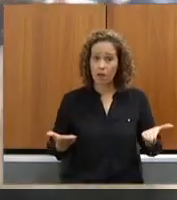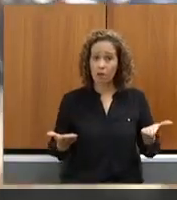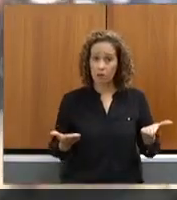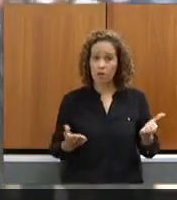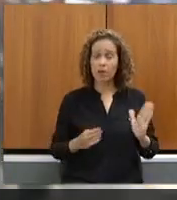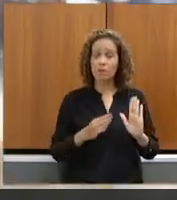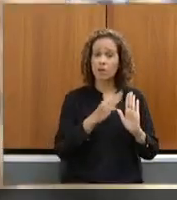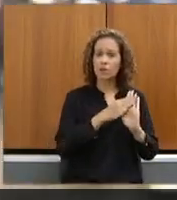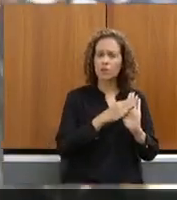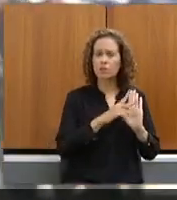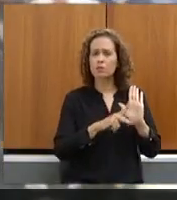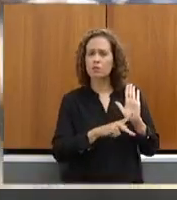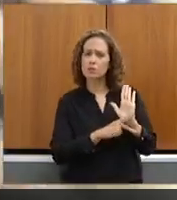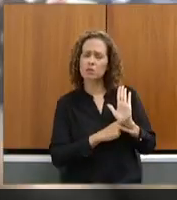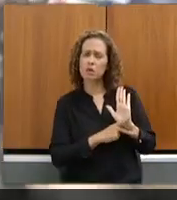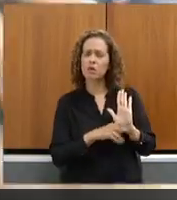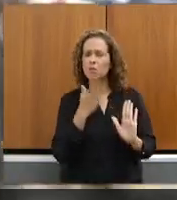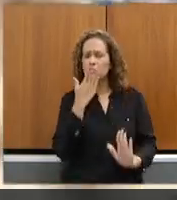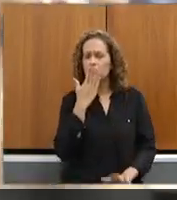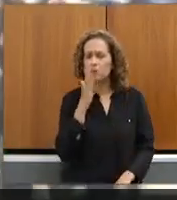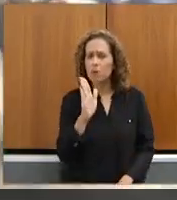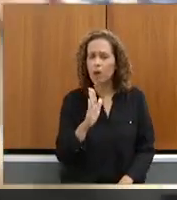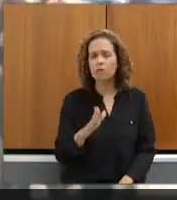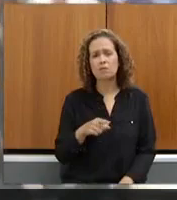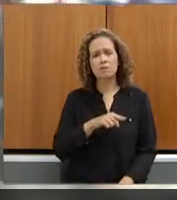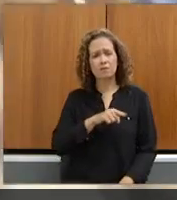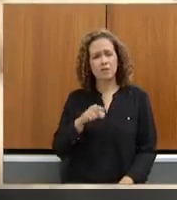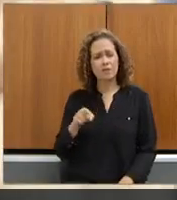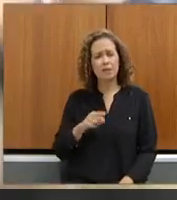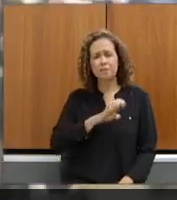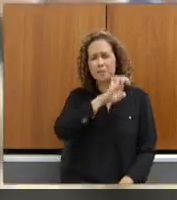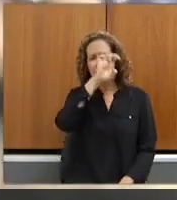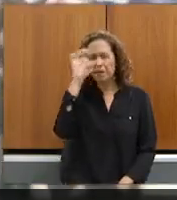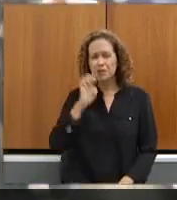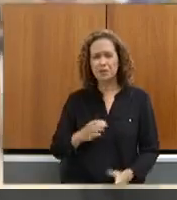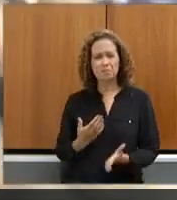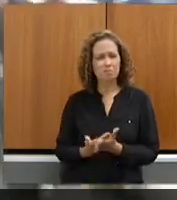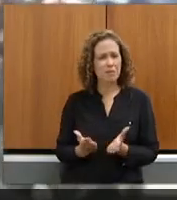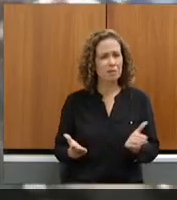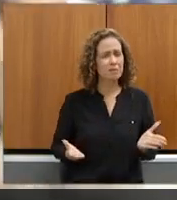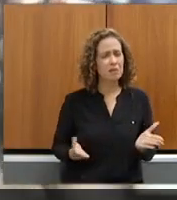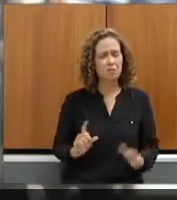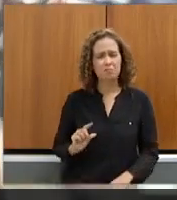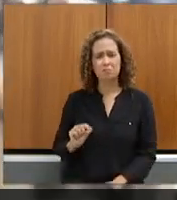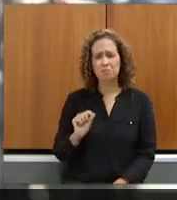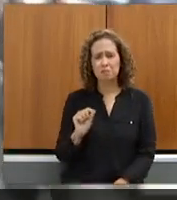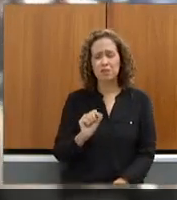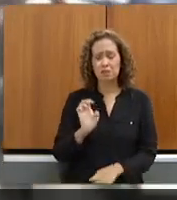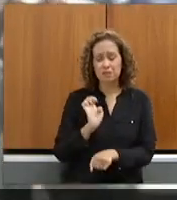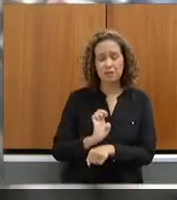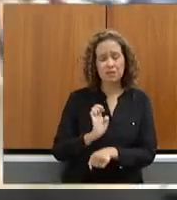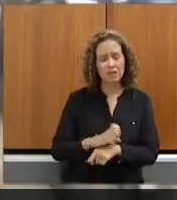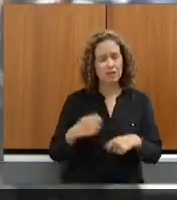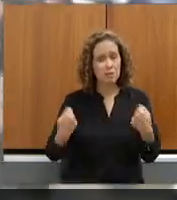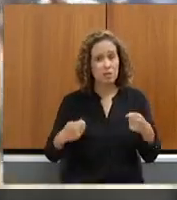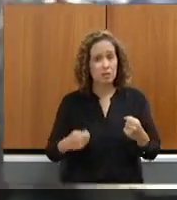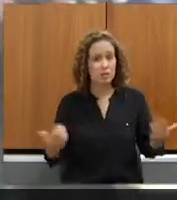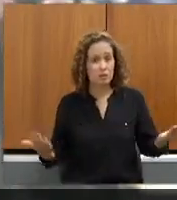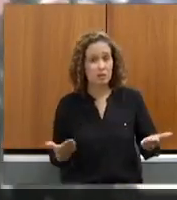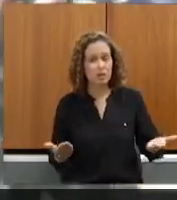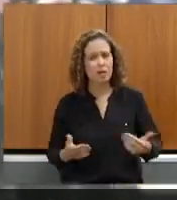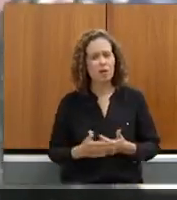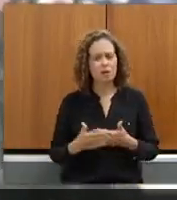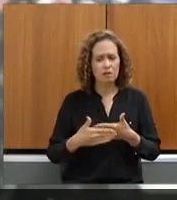senhor Perdeu muito do ponto de vista moral e a finalidade que o estado precisa agora que está à frente